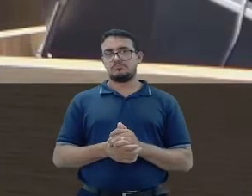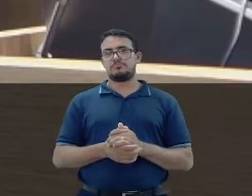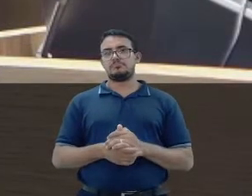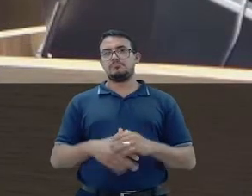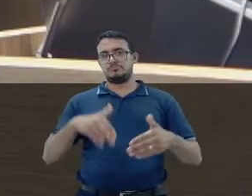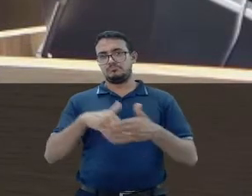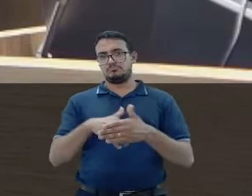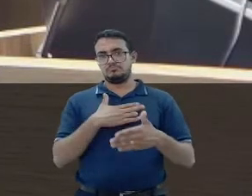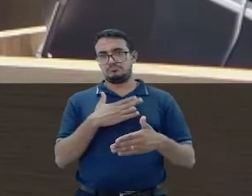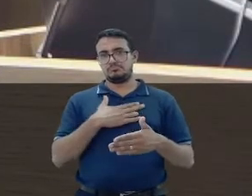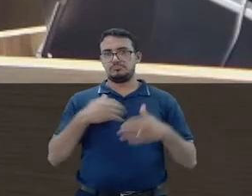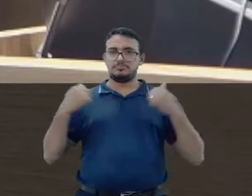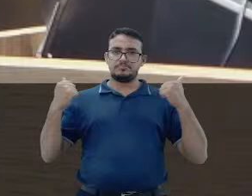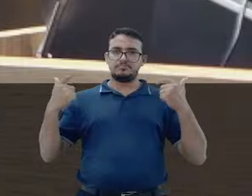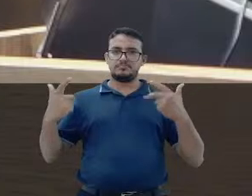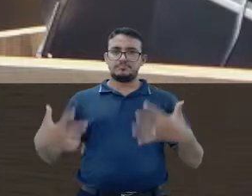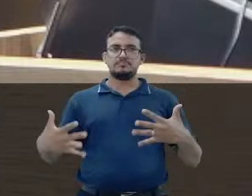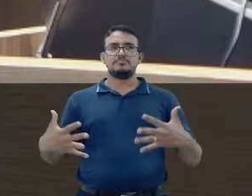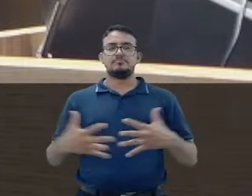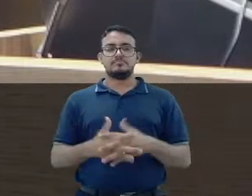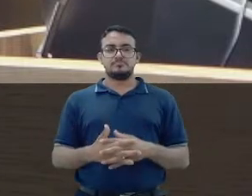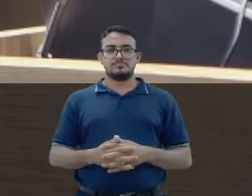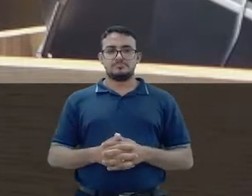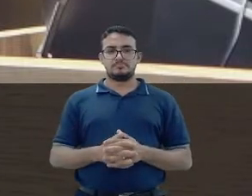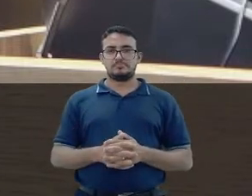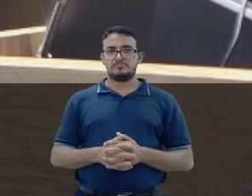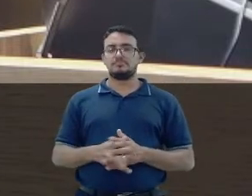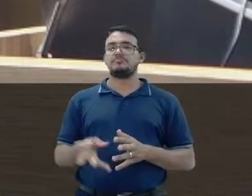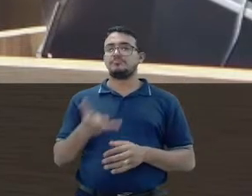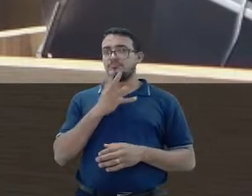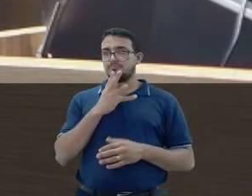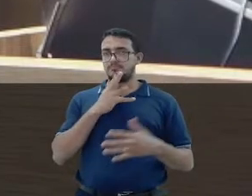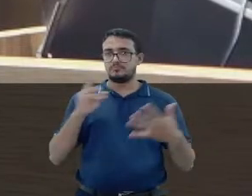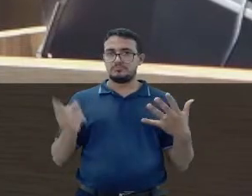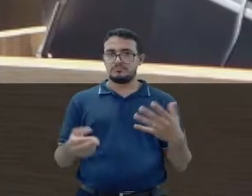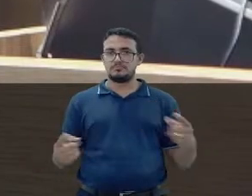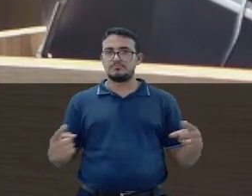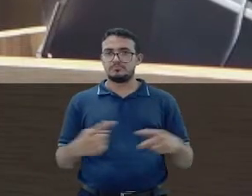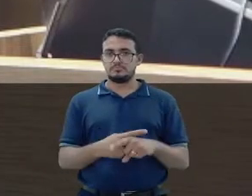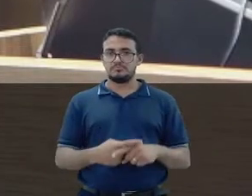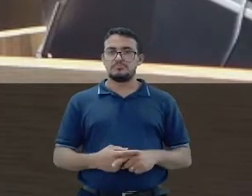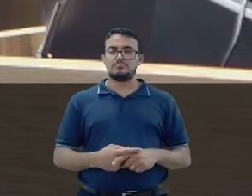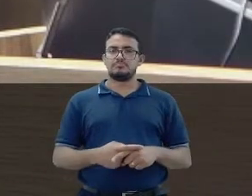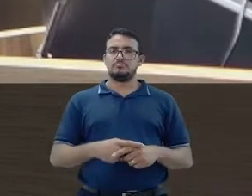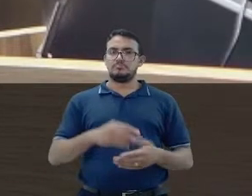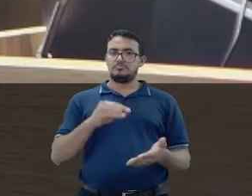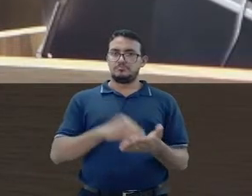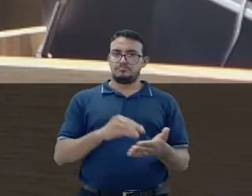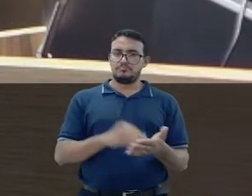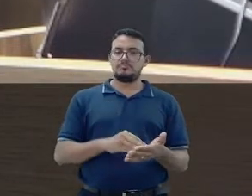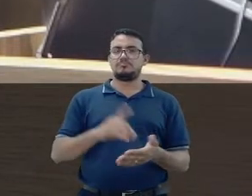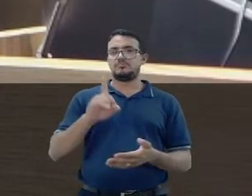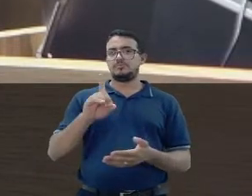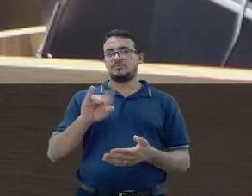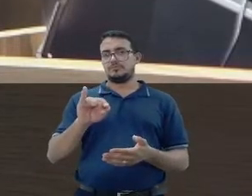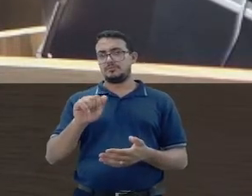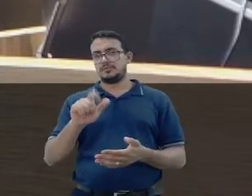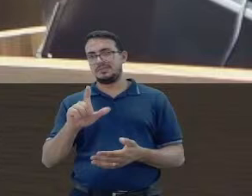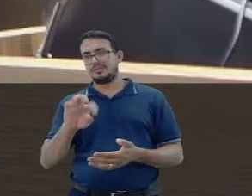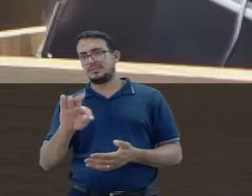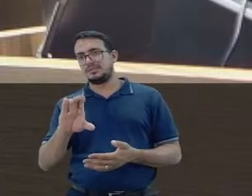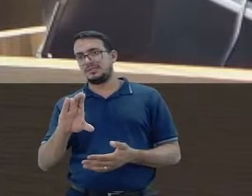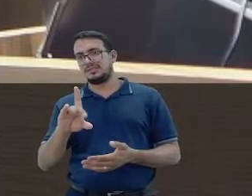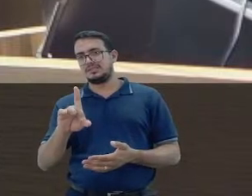Marco. Eu estou conhecendo dos recursos, contrarrazões, rejeitando a arguição de ausência de dieletricidade.